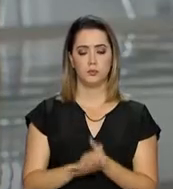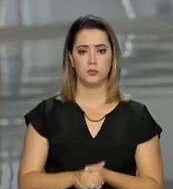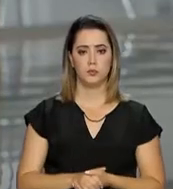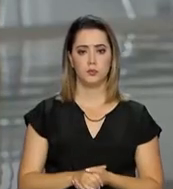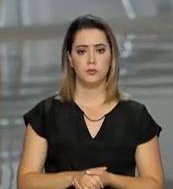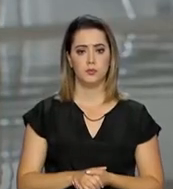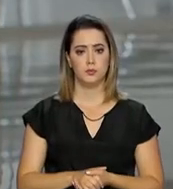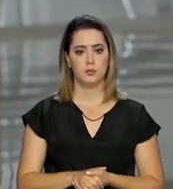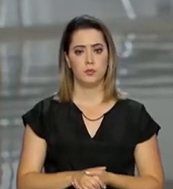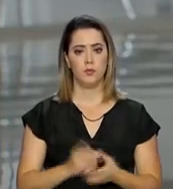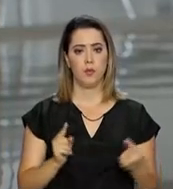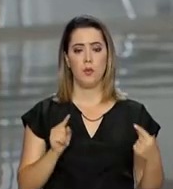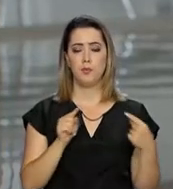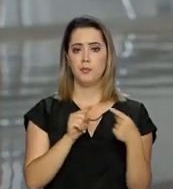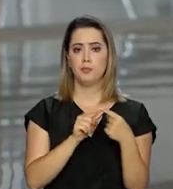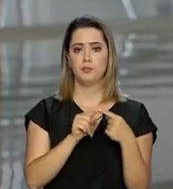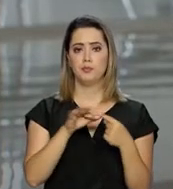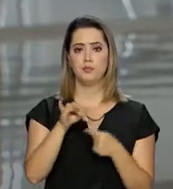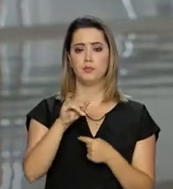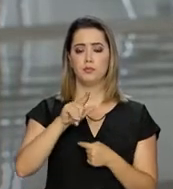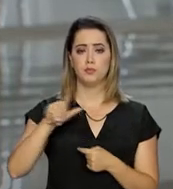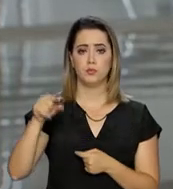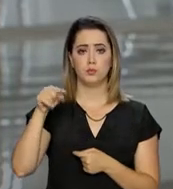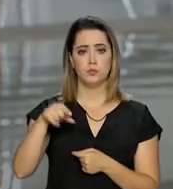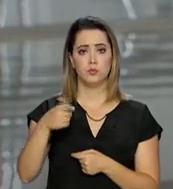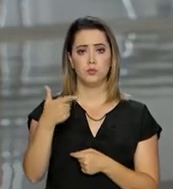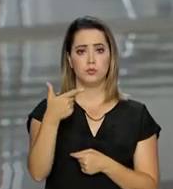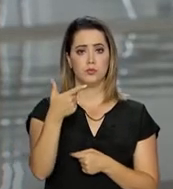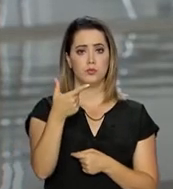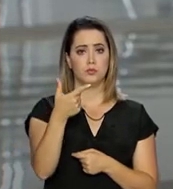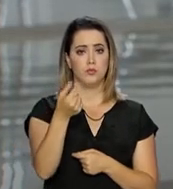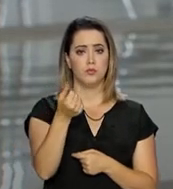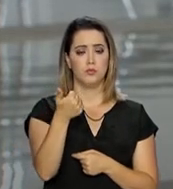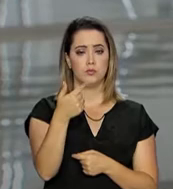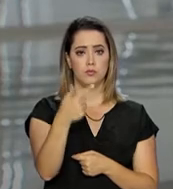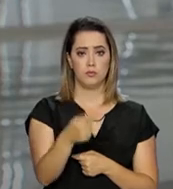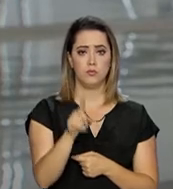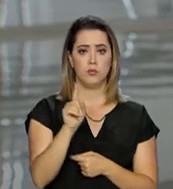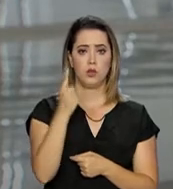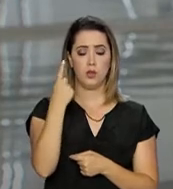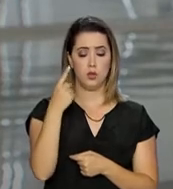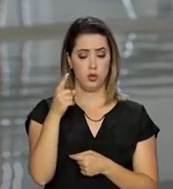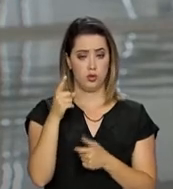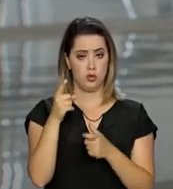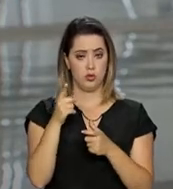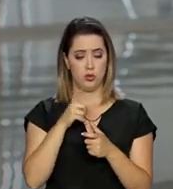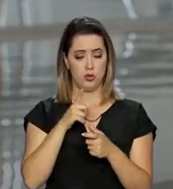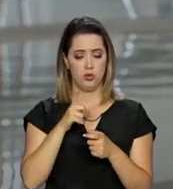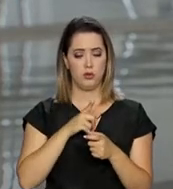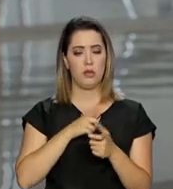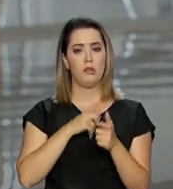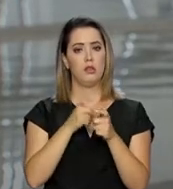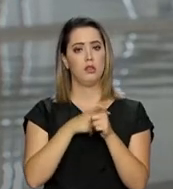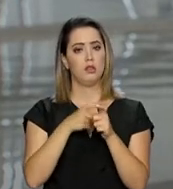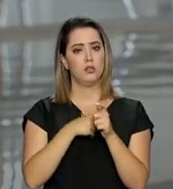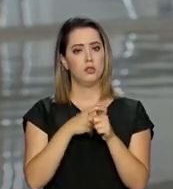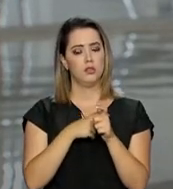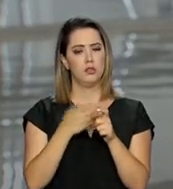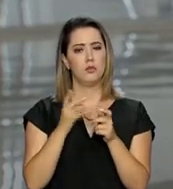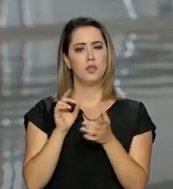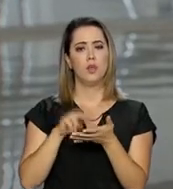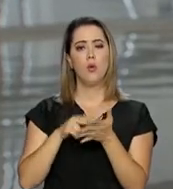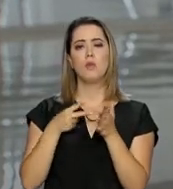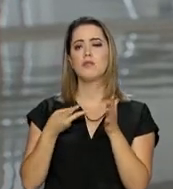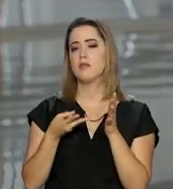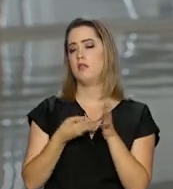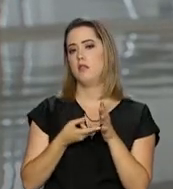as metas fiscais previstas para 2017 são de um déficit ou seja despesas maiores do que